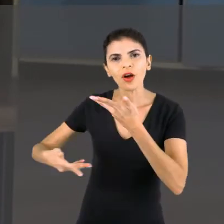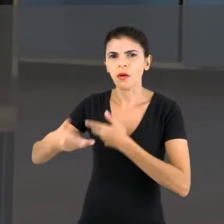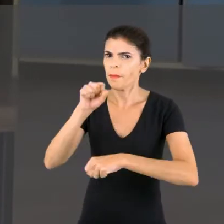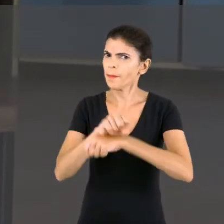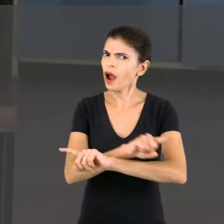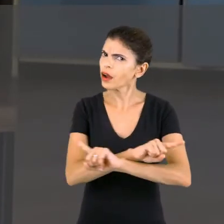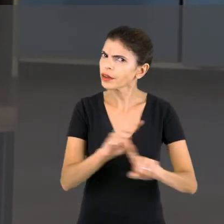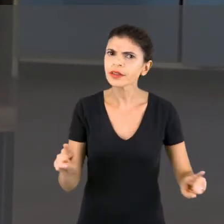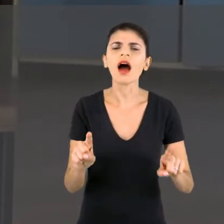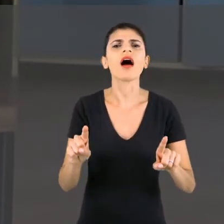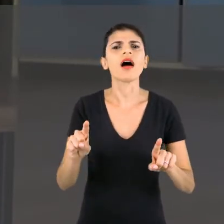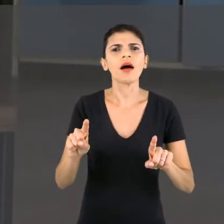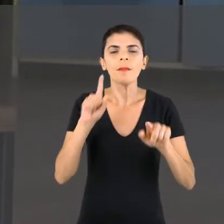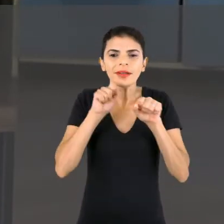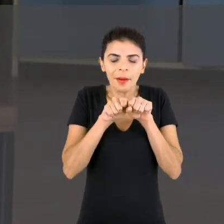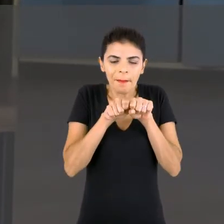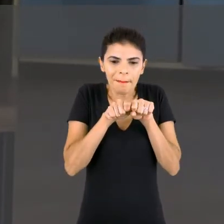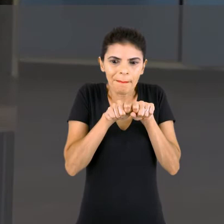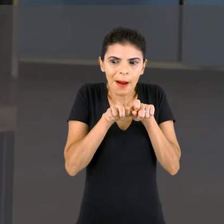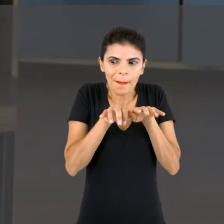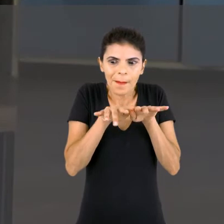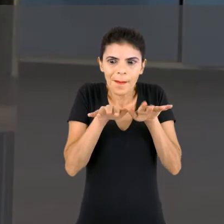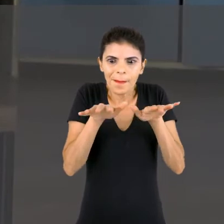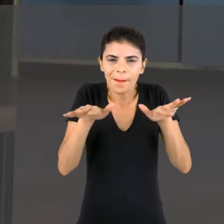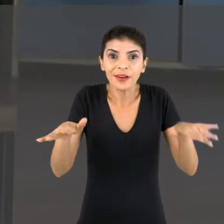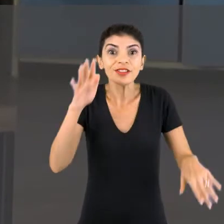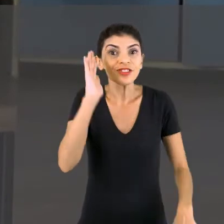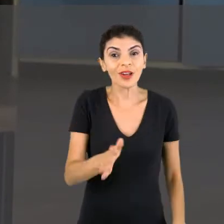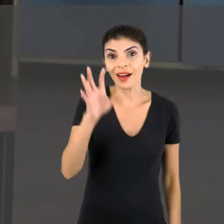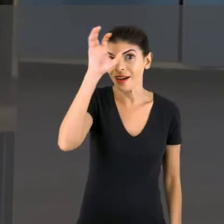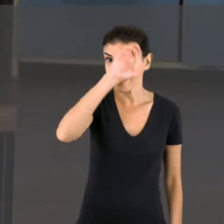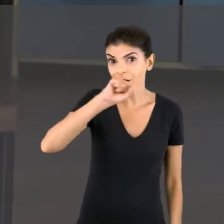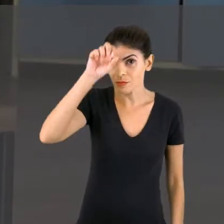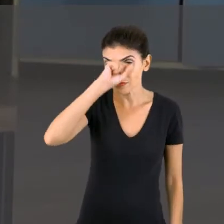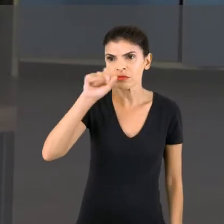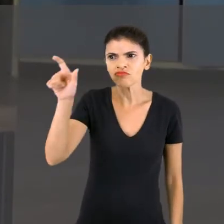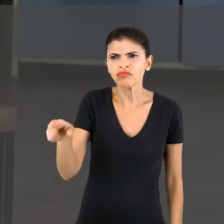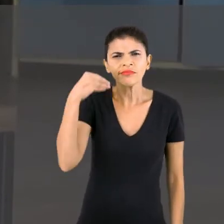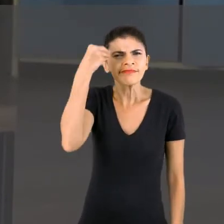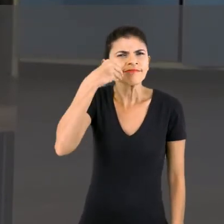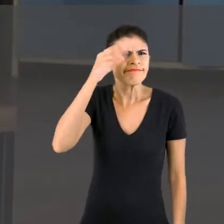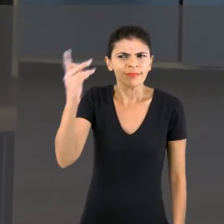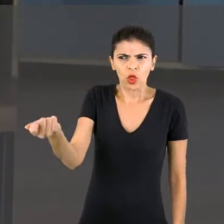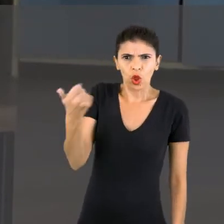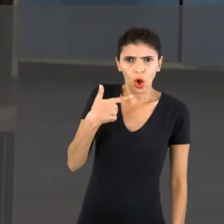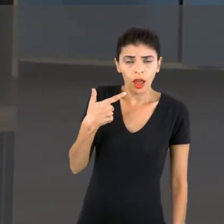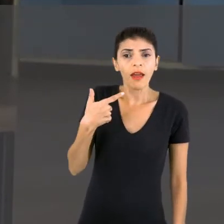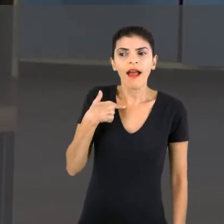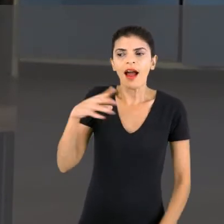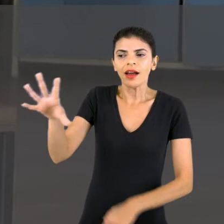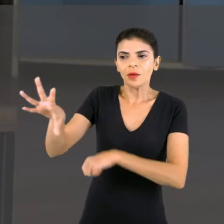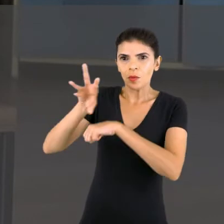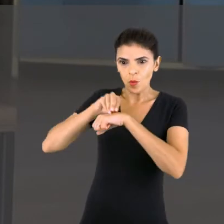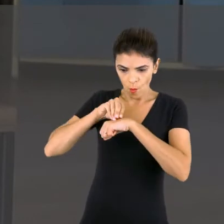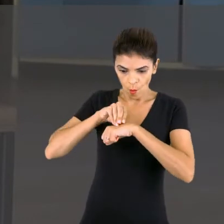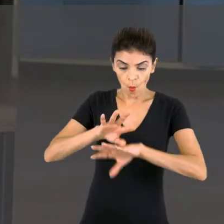em vocês, porque isso também expande a sua rede. Então, se a gente aprende com quem é mais experiente que a gente